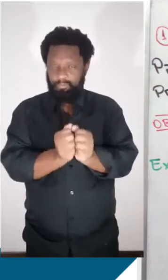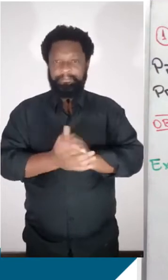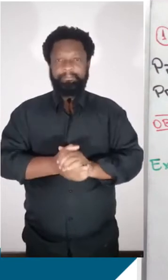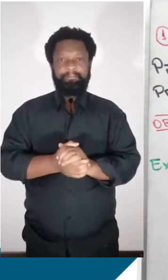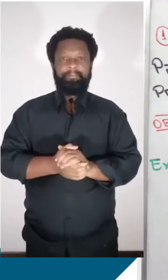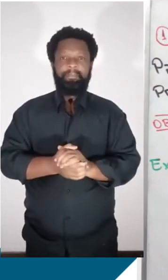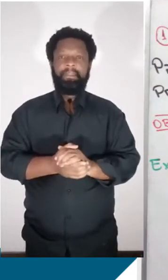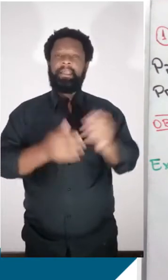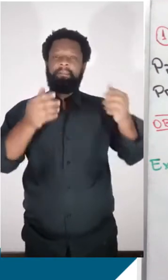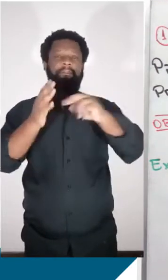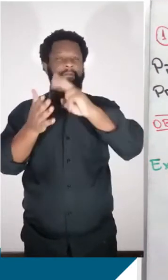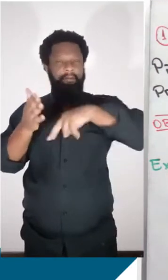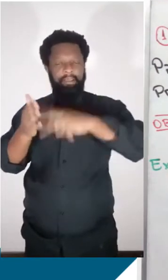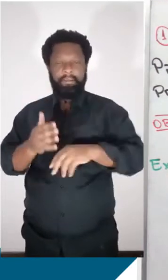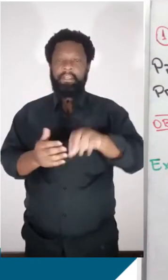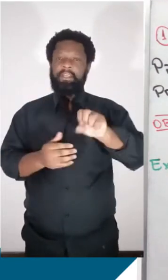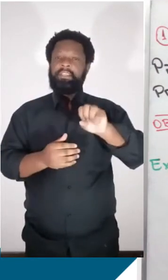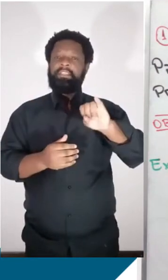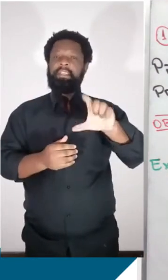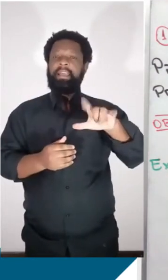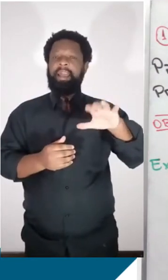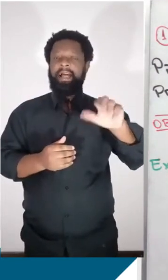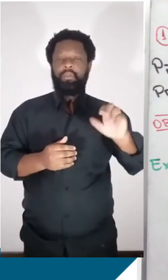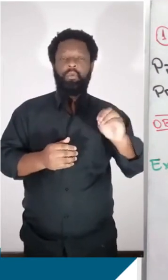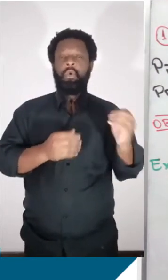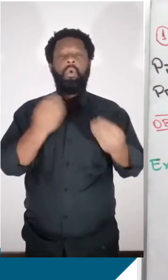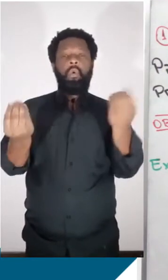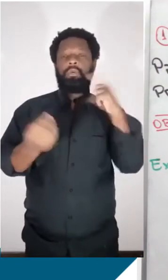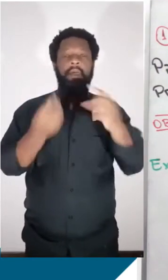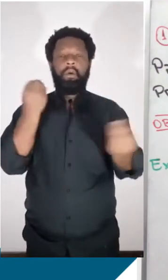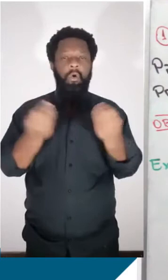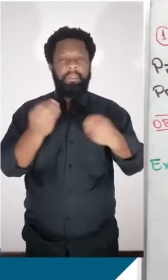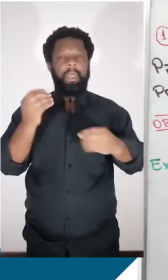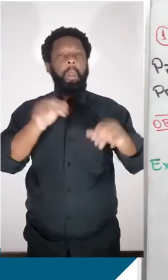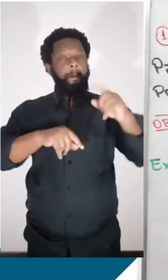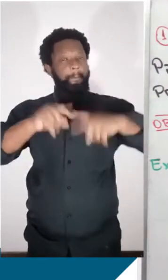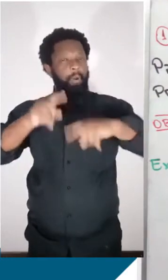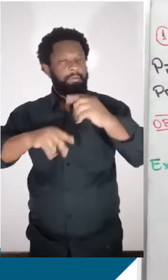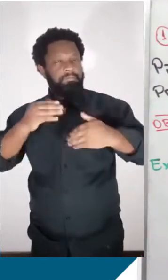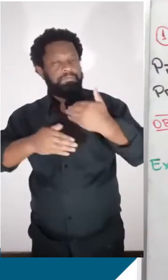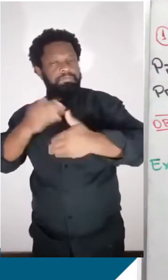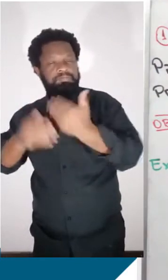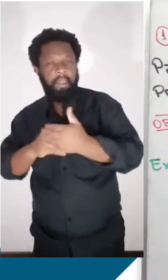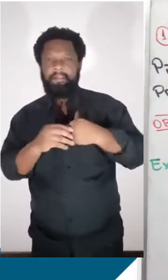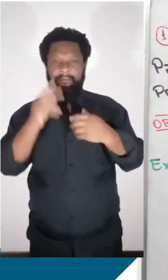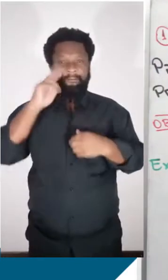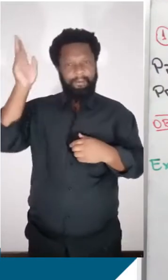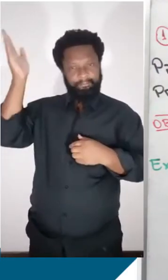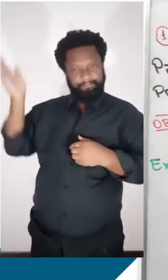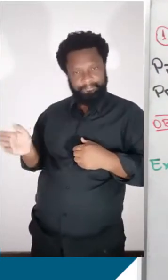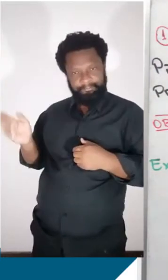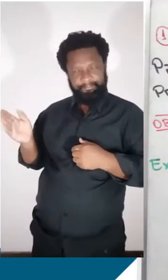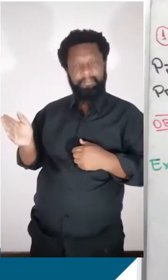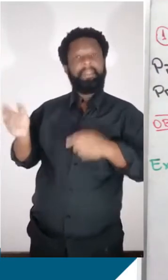vocês. O silicato de sódio pode ser obtido através de um processo de calcinação, representado pela equação abaixo. Equação essa